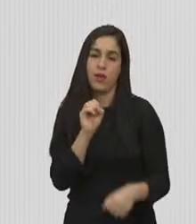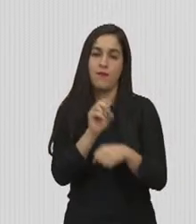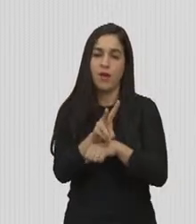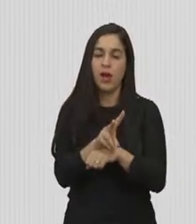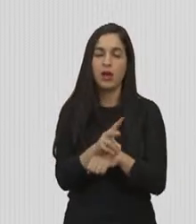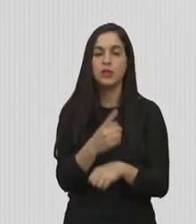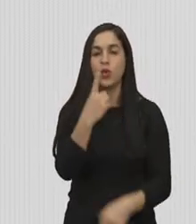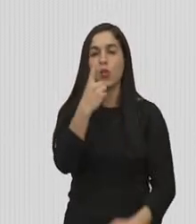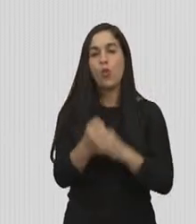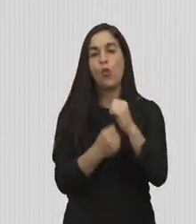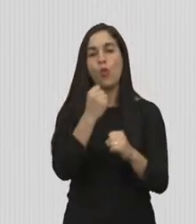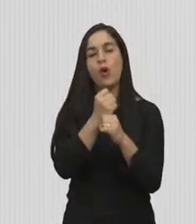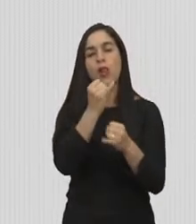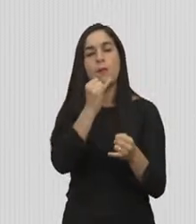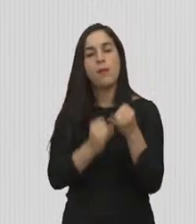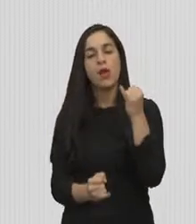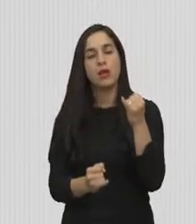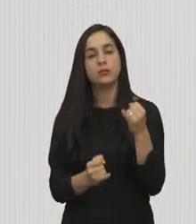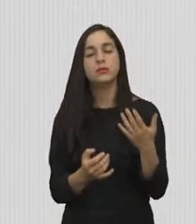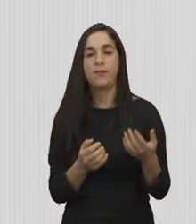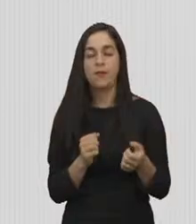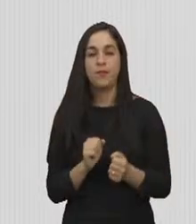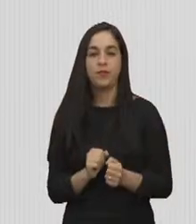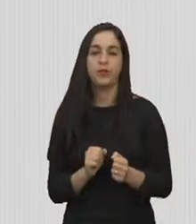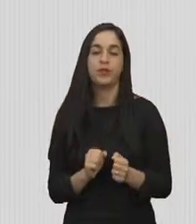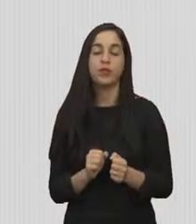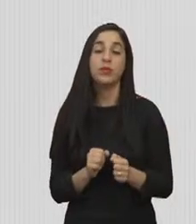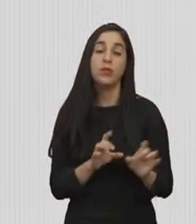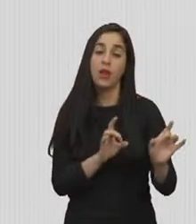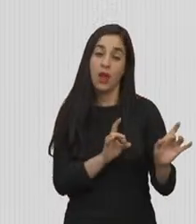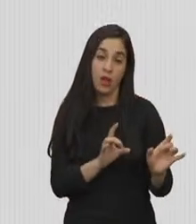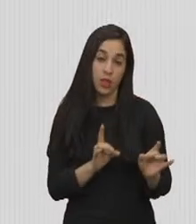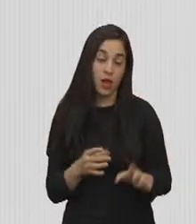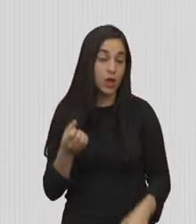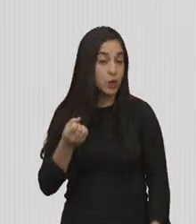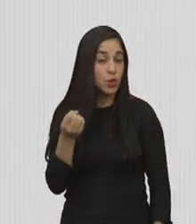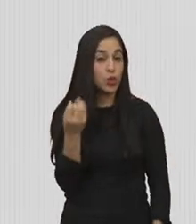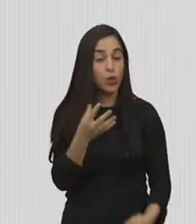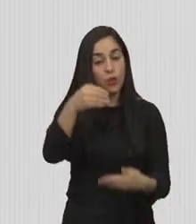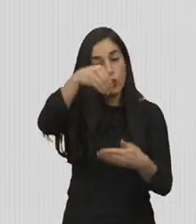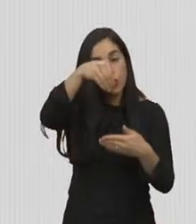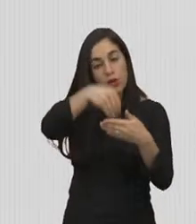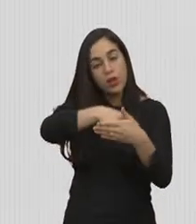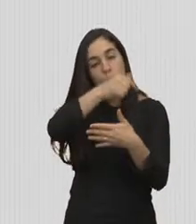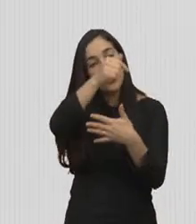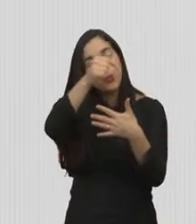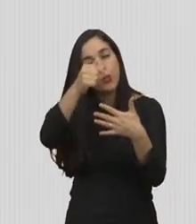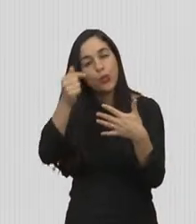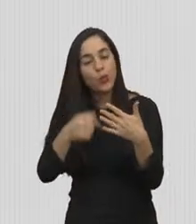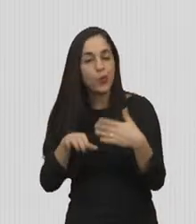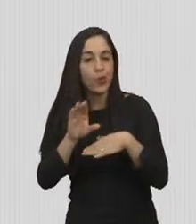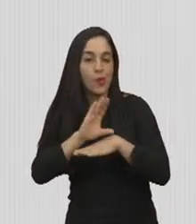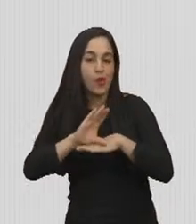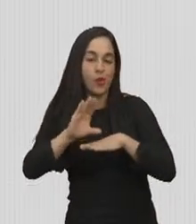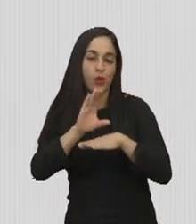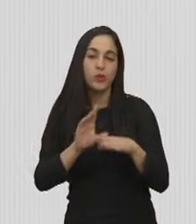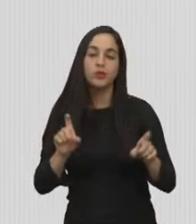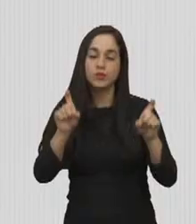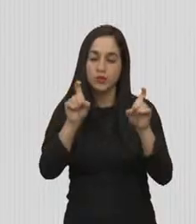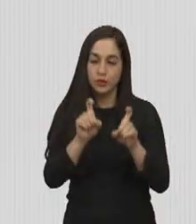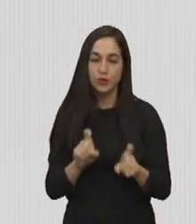meio. Então, esse é um técnico novo que entra no nosso campus, na área de